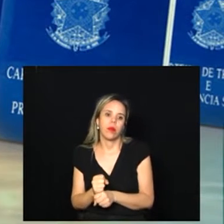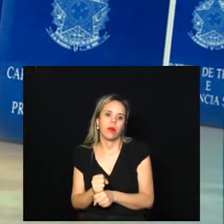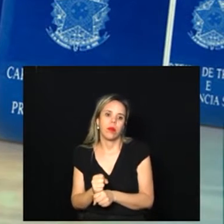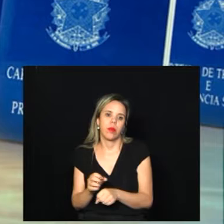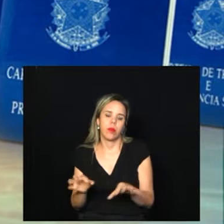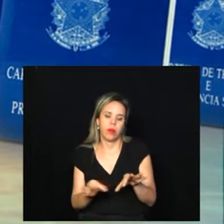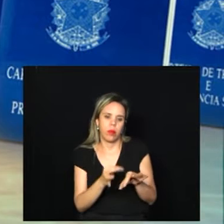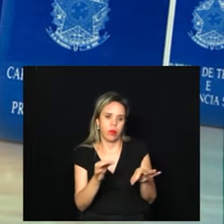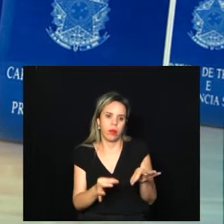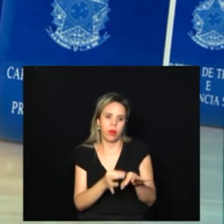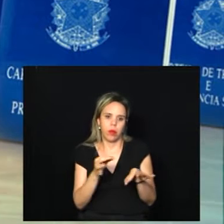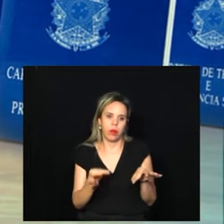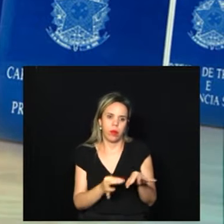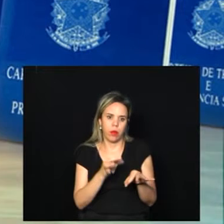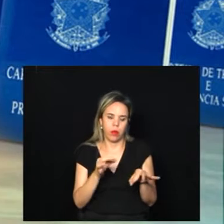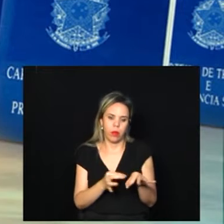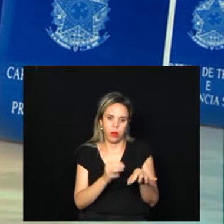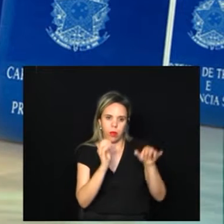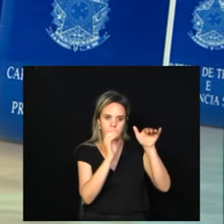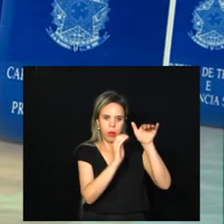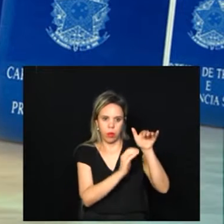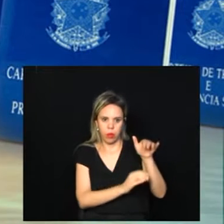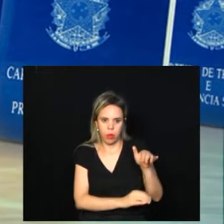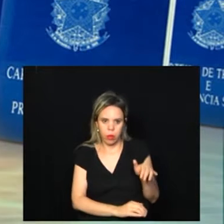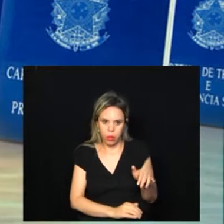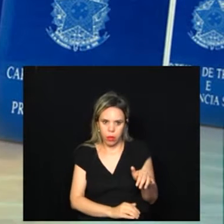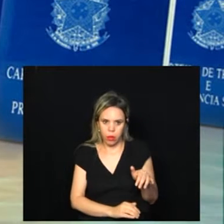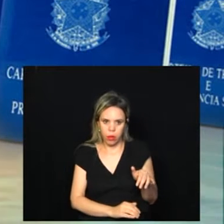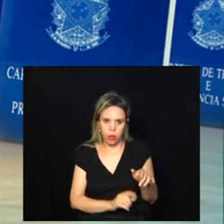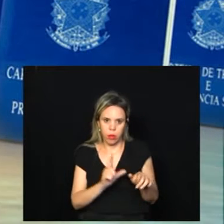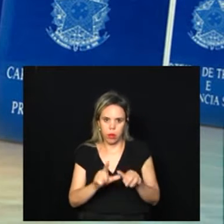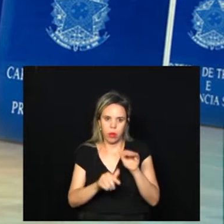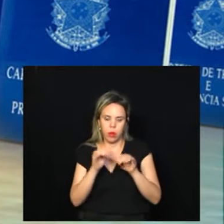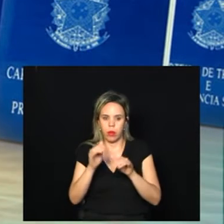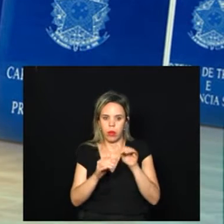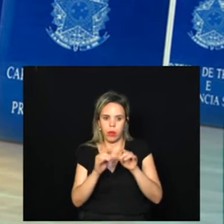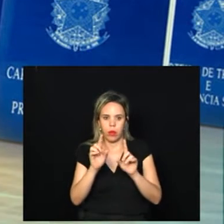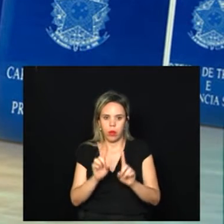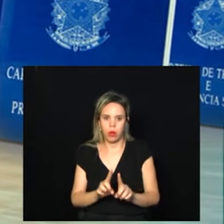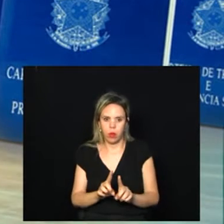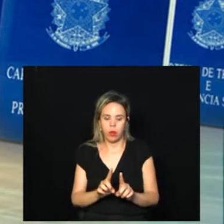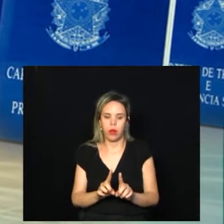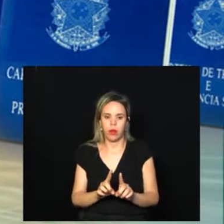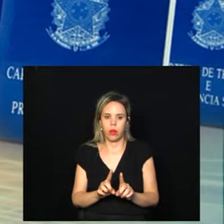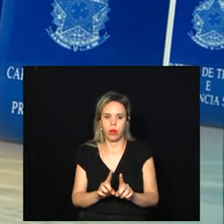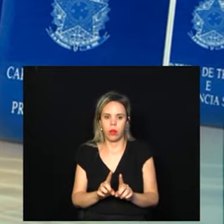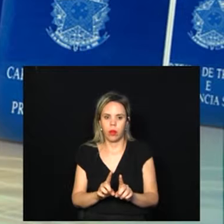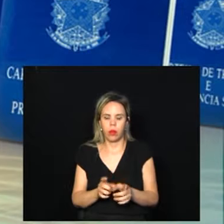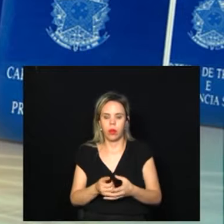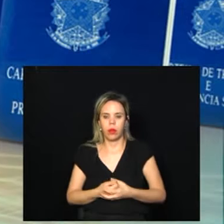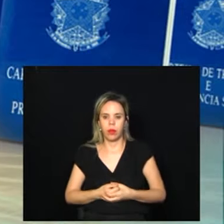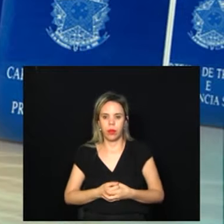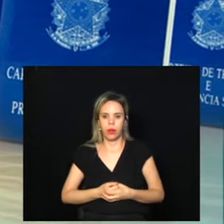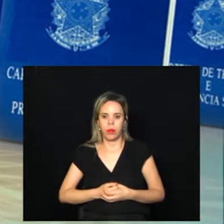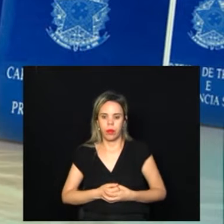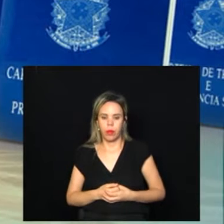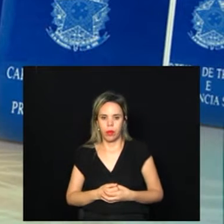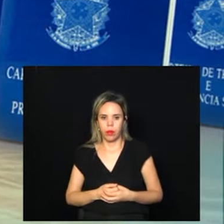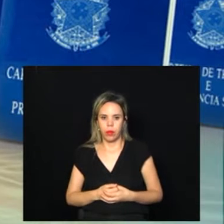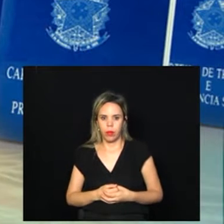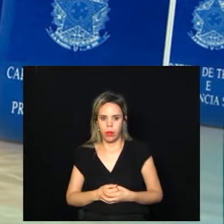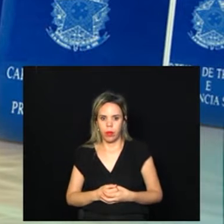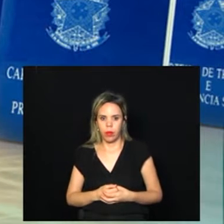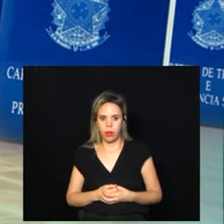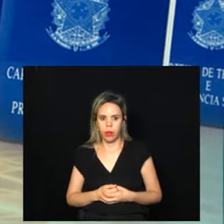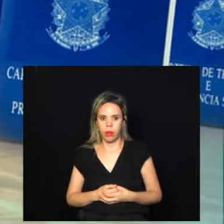auxiliar de costura, auxiliar de estoque, auxiliar de logística, vaga exclusiva para pessoas com